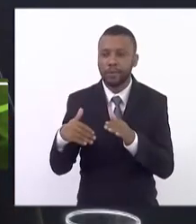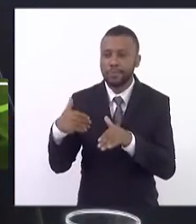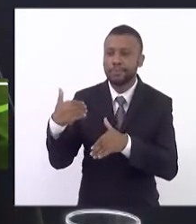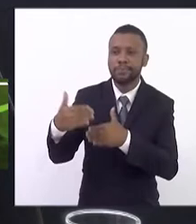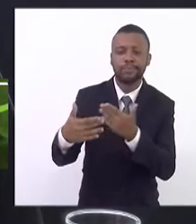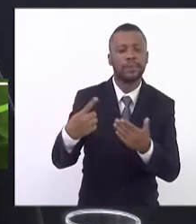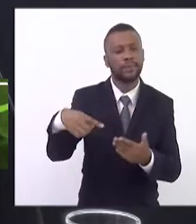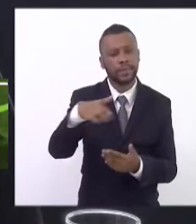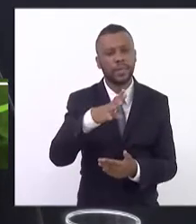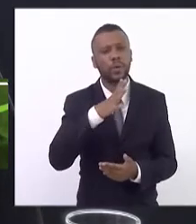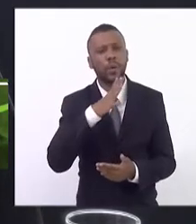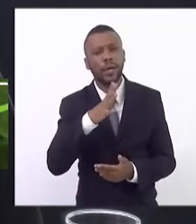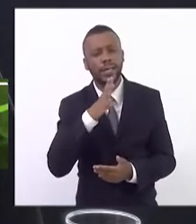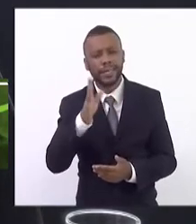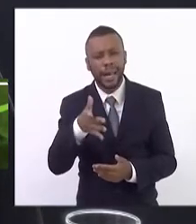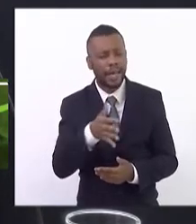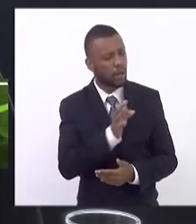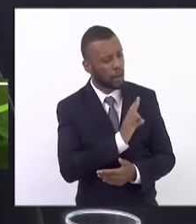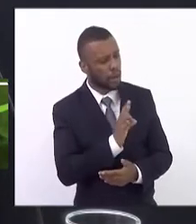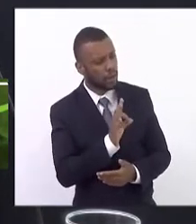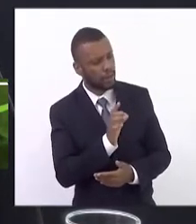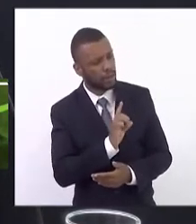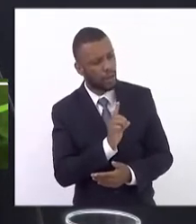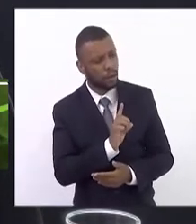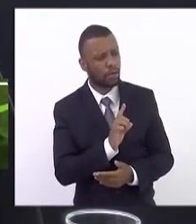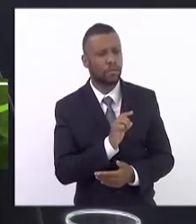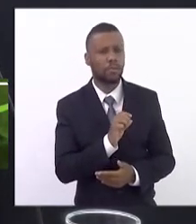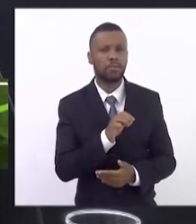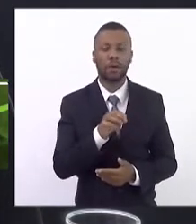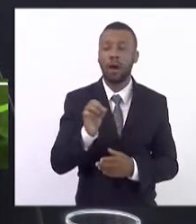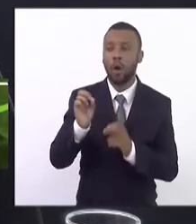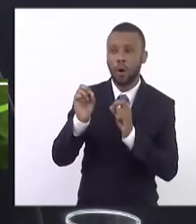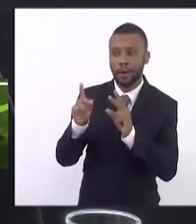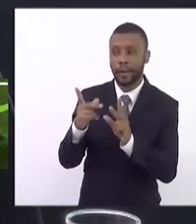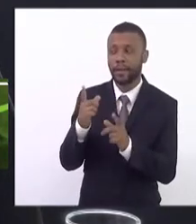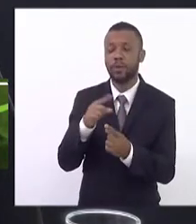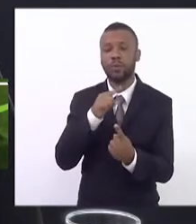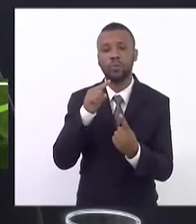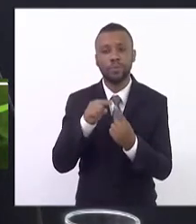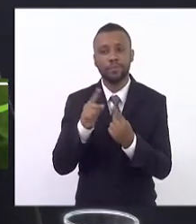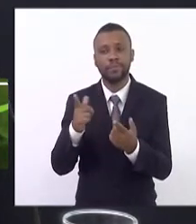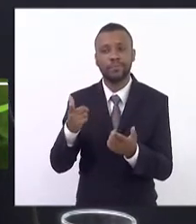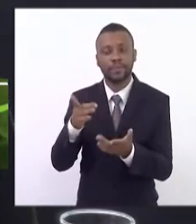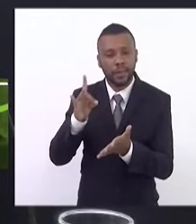já conhecem... Não, né? Tá, eu vim, na verdade,